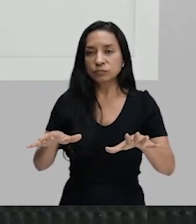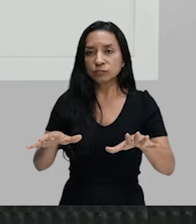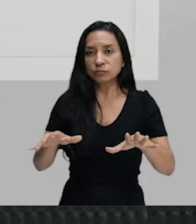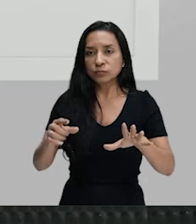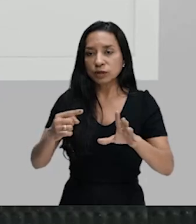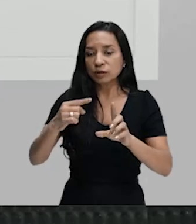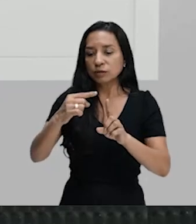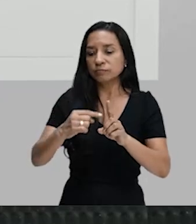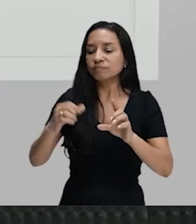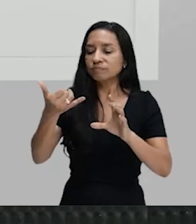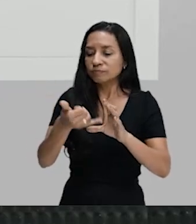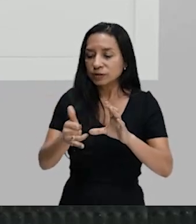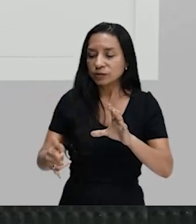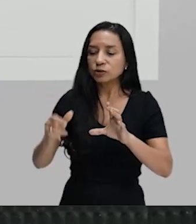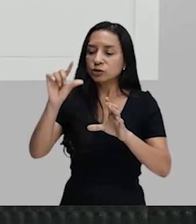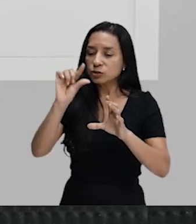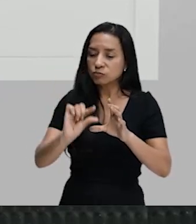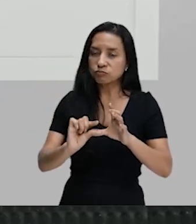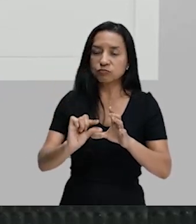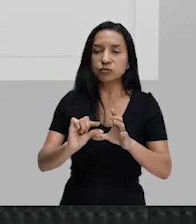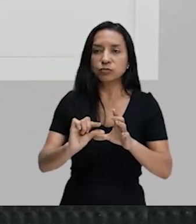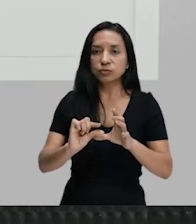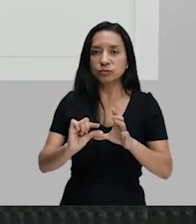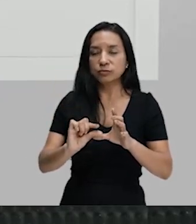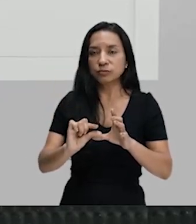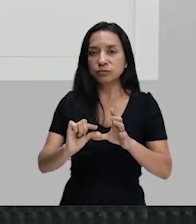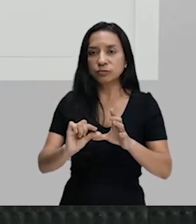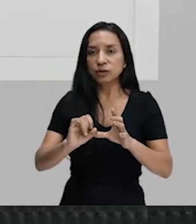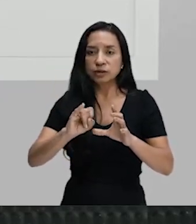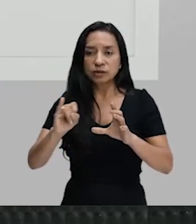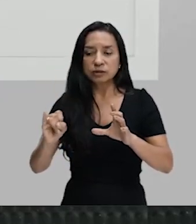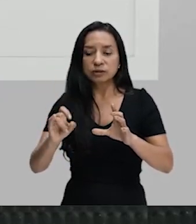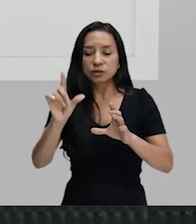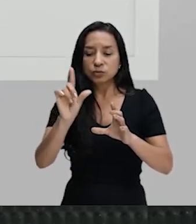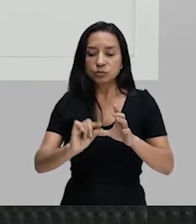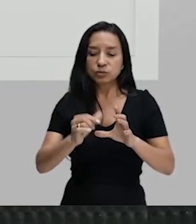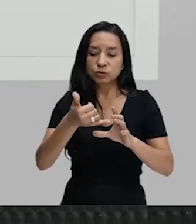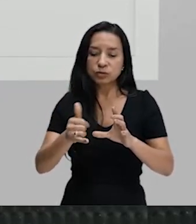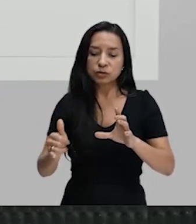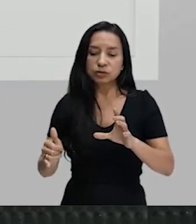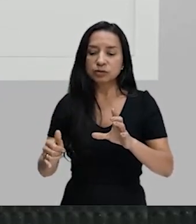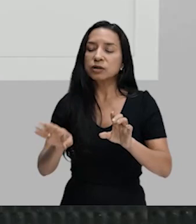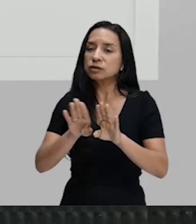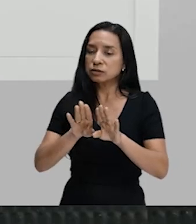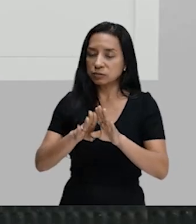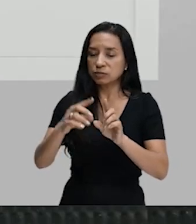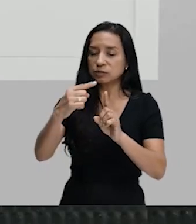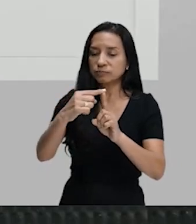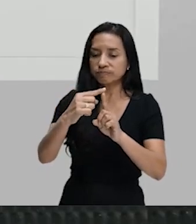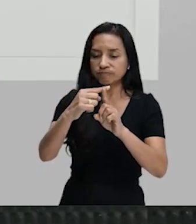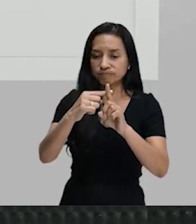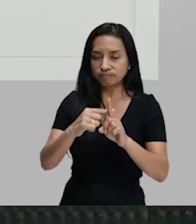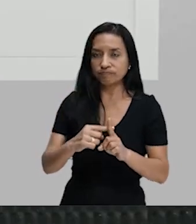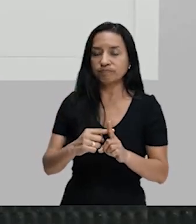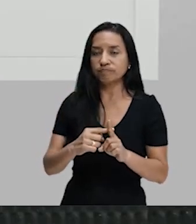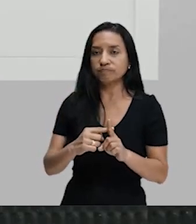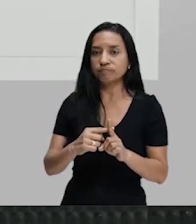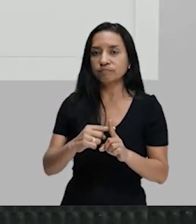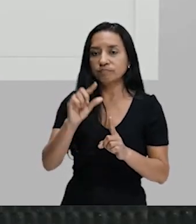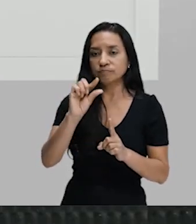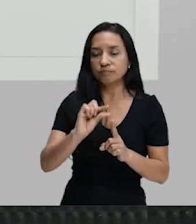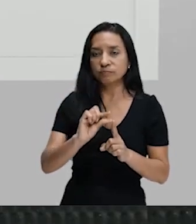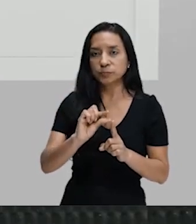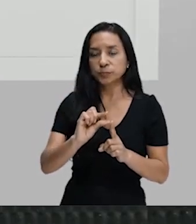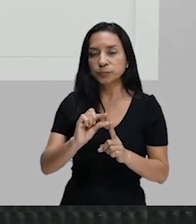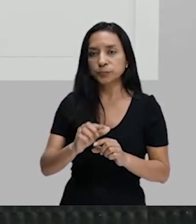energia interna diminui. Se diminui a energia interna, diminui também a temperatura.